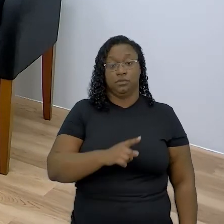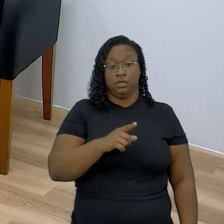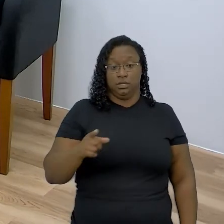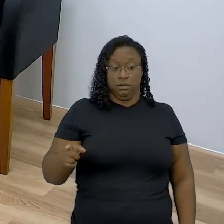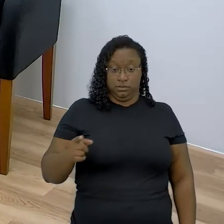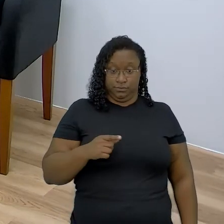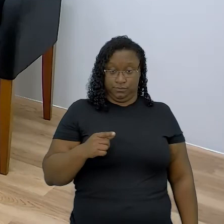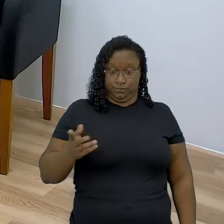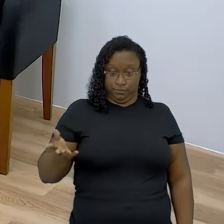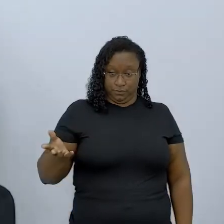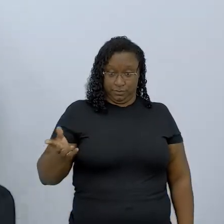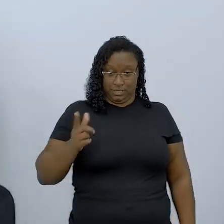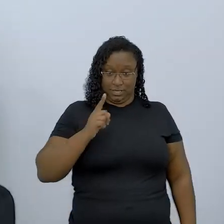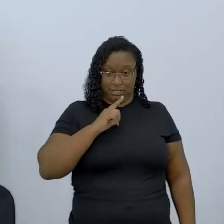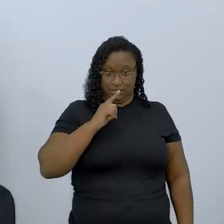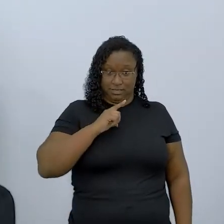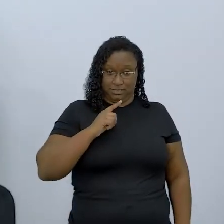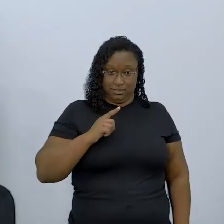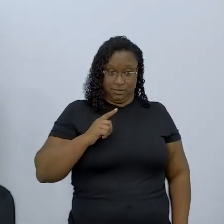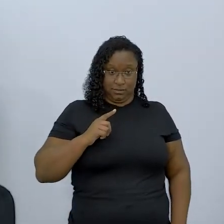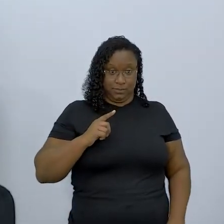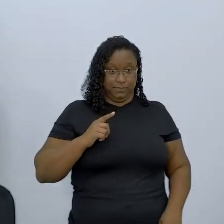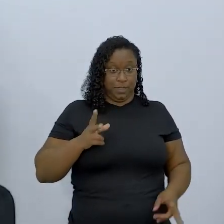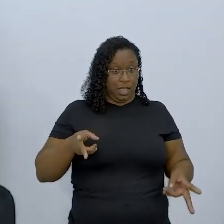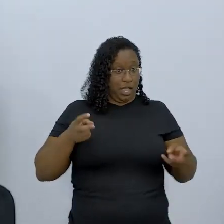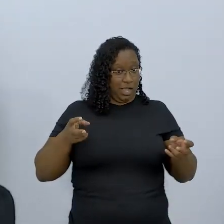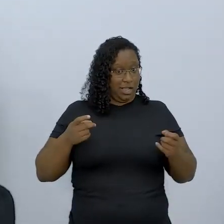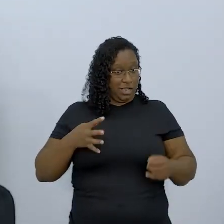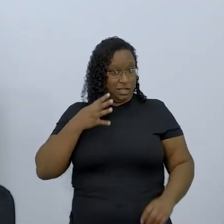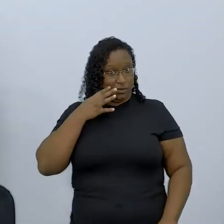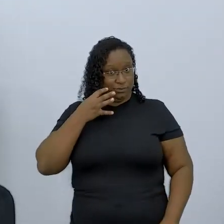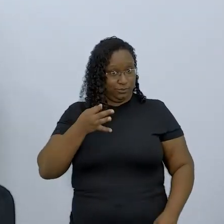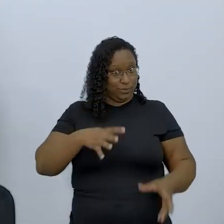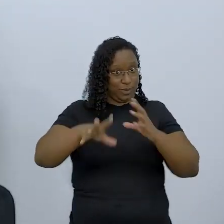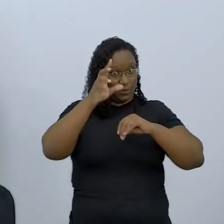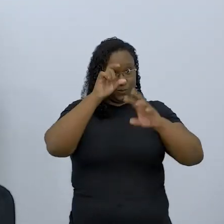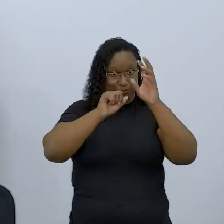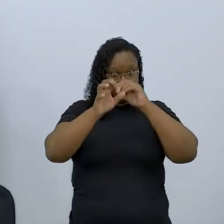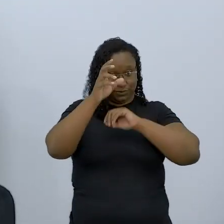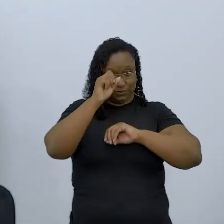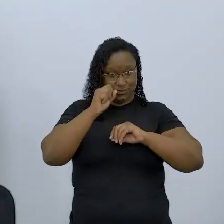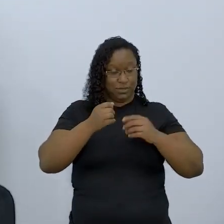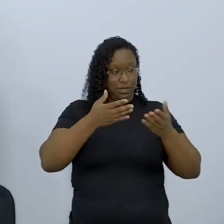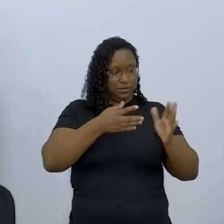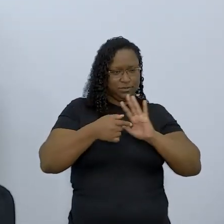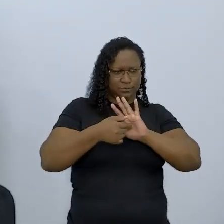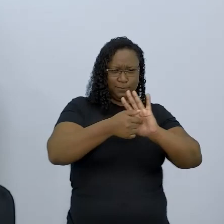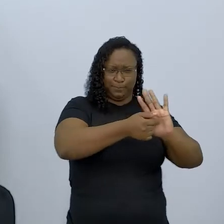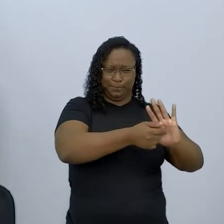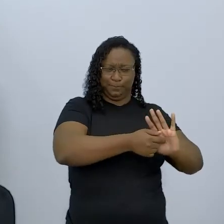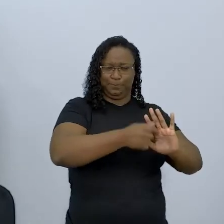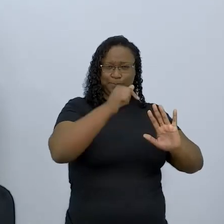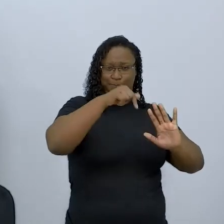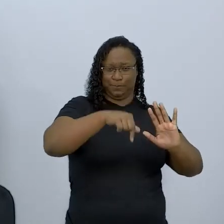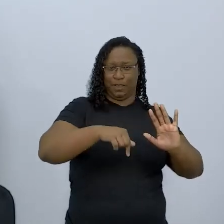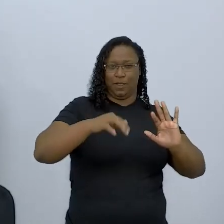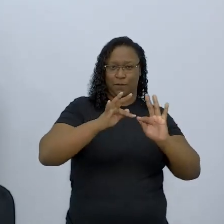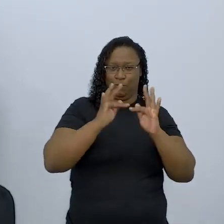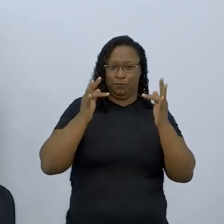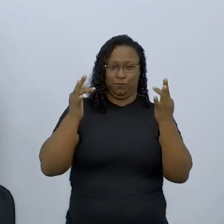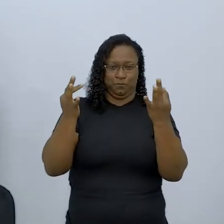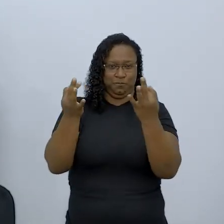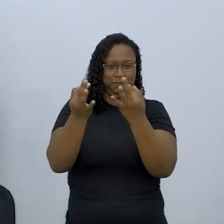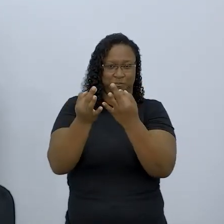que vocês tenham aprendido alguma coisa aí. De muito. Mas o legal é que a gente conversou aqui, vocês estão representando as famílias, né, dos